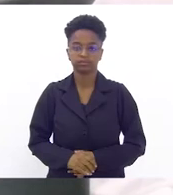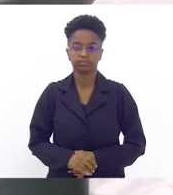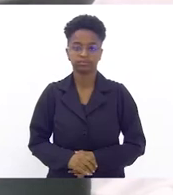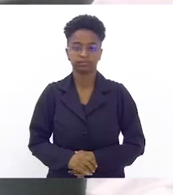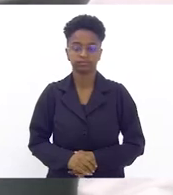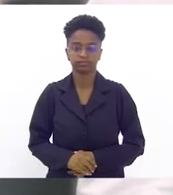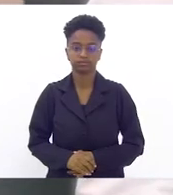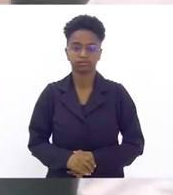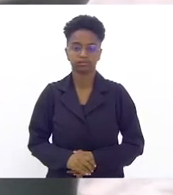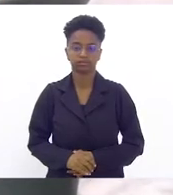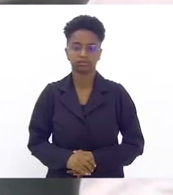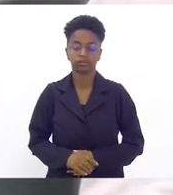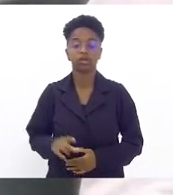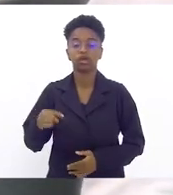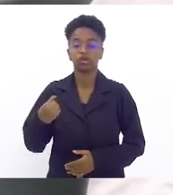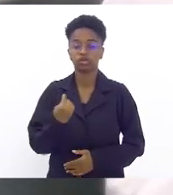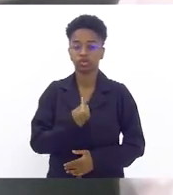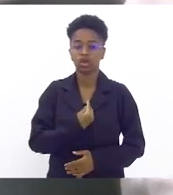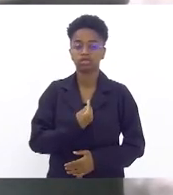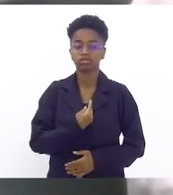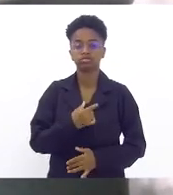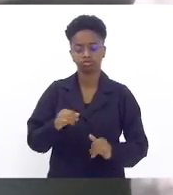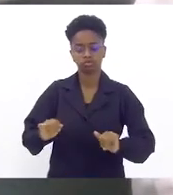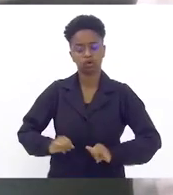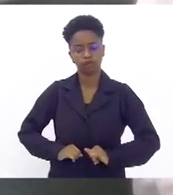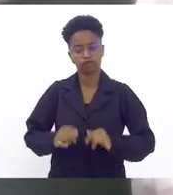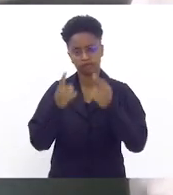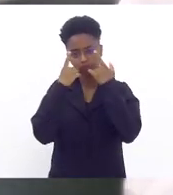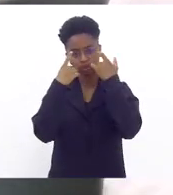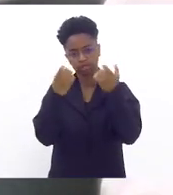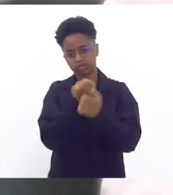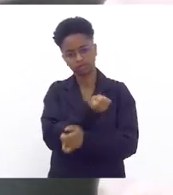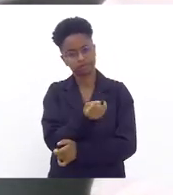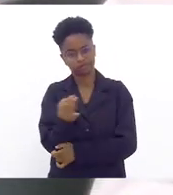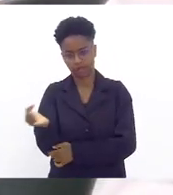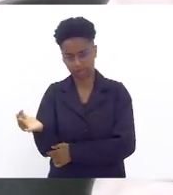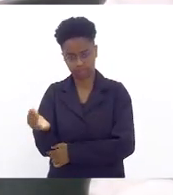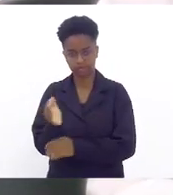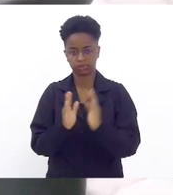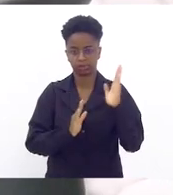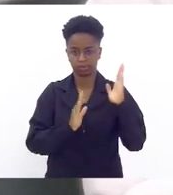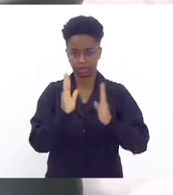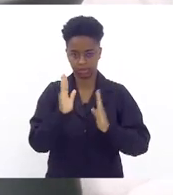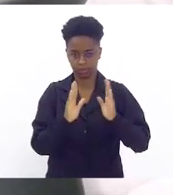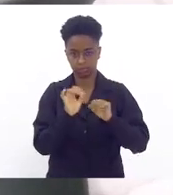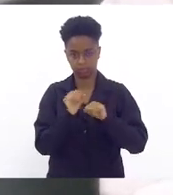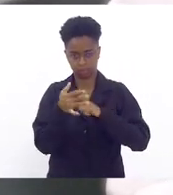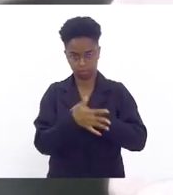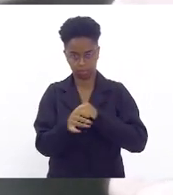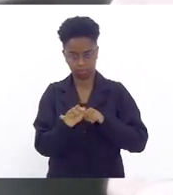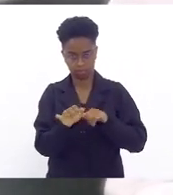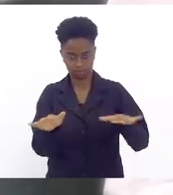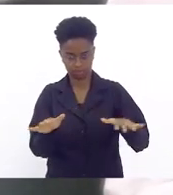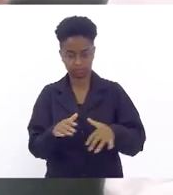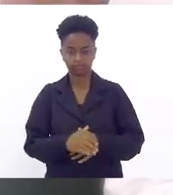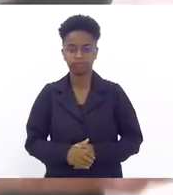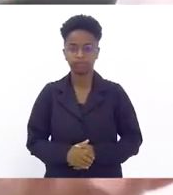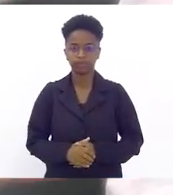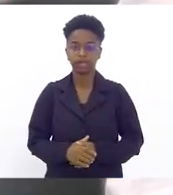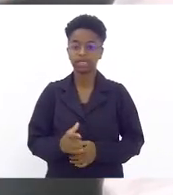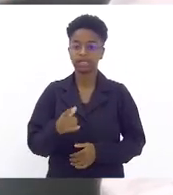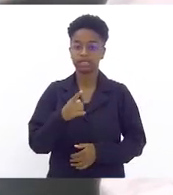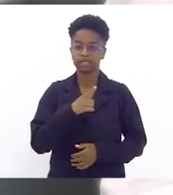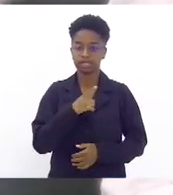por muitas violências durante esse período da pandemia nós tivemos